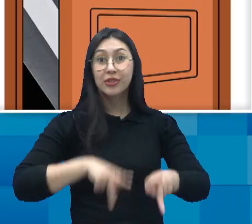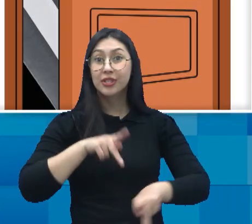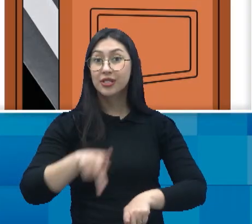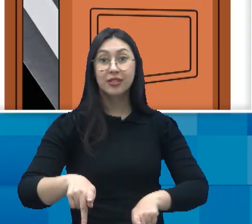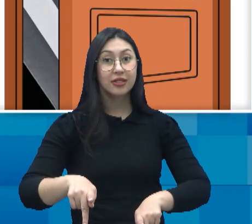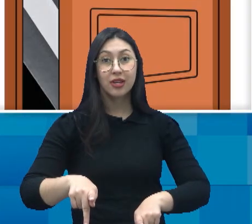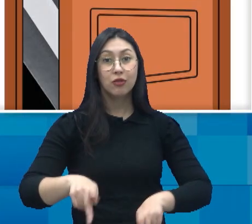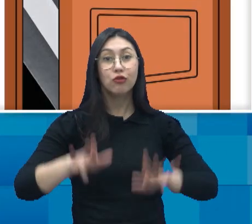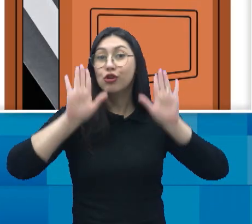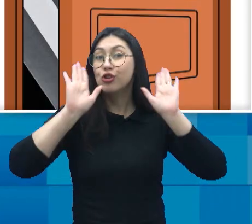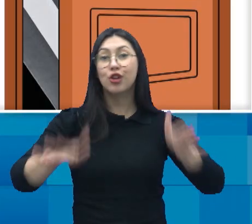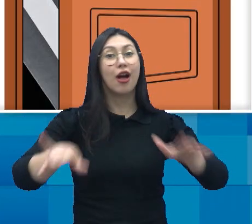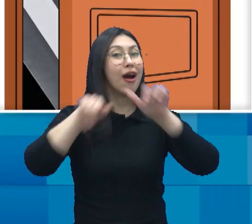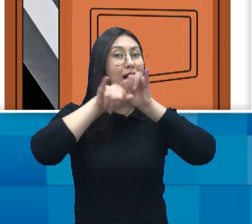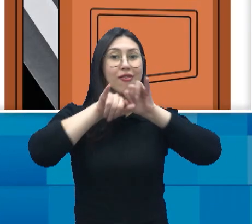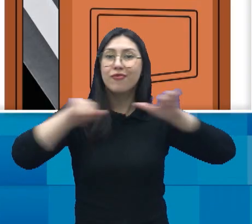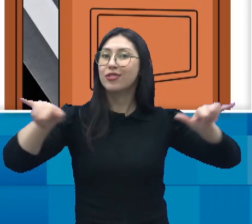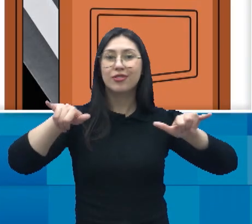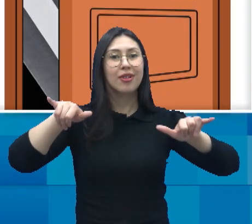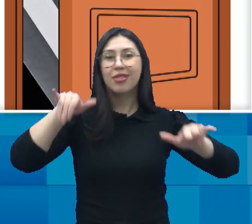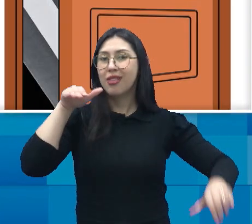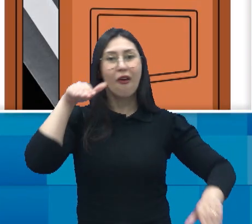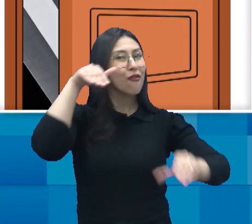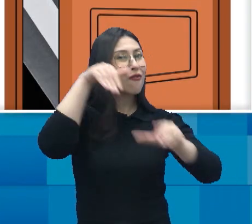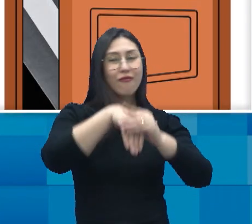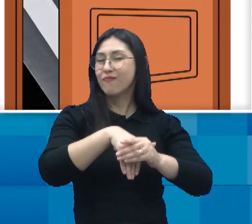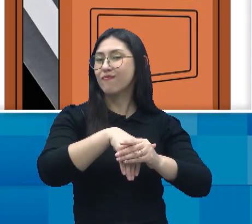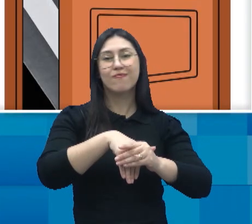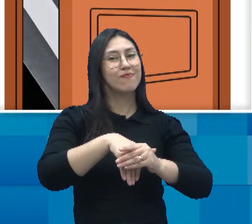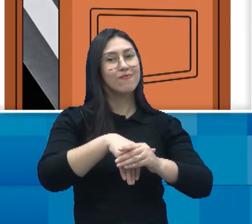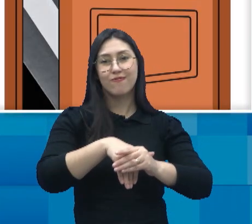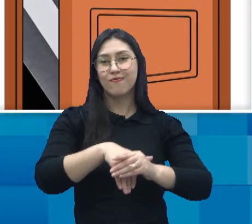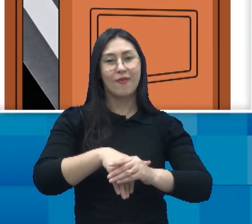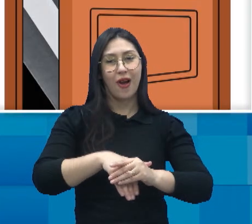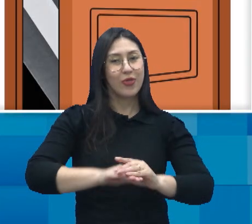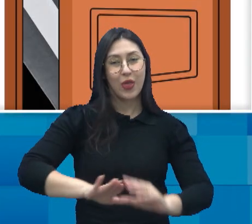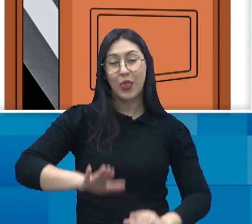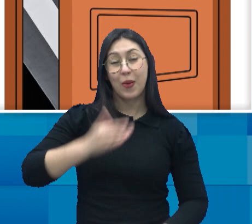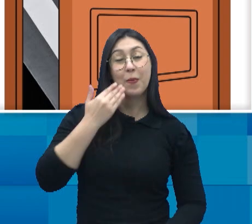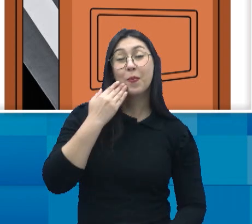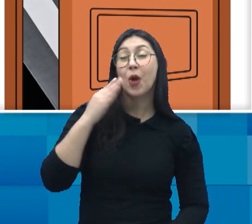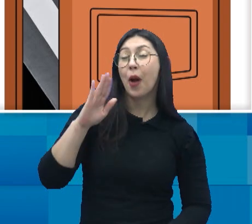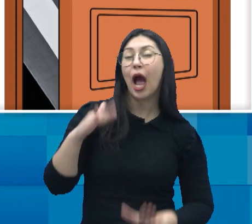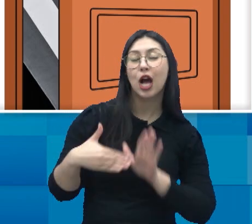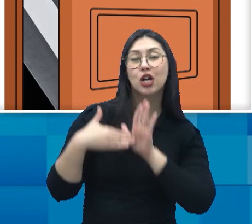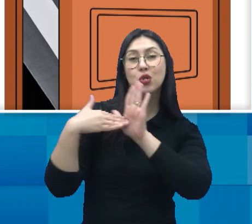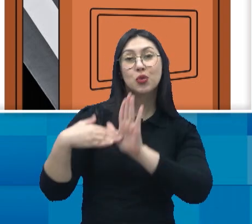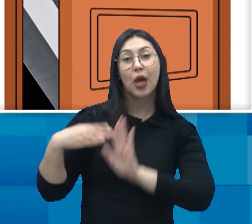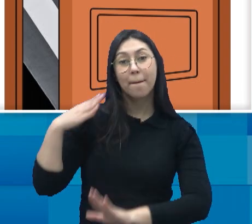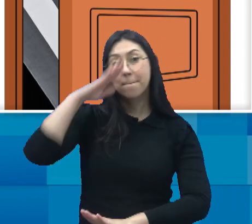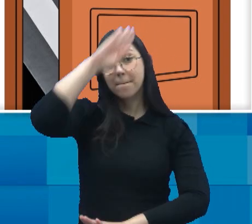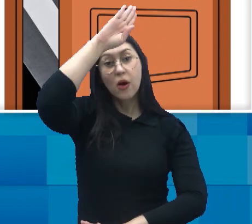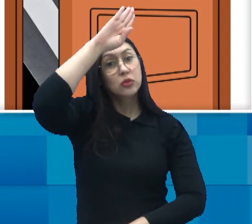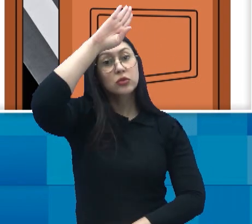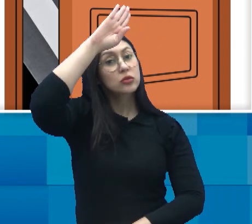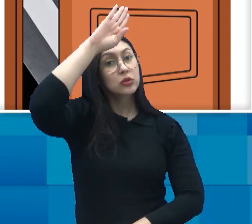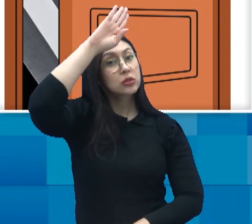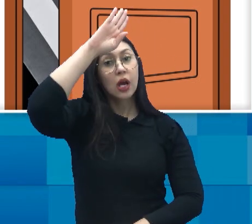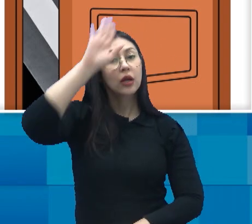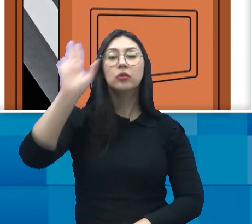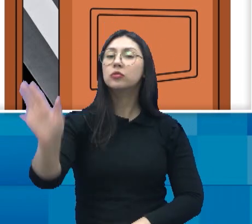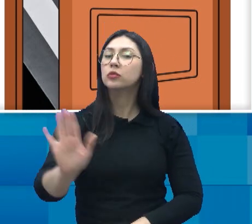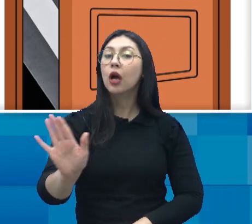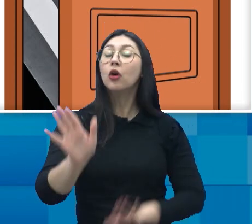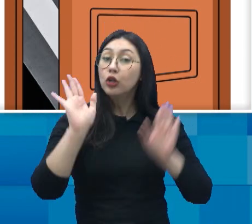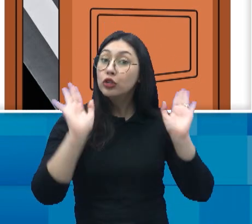seu recado. Não vota em candidato que promete livrar Bolsonaro da cadeia. Está na pesquisa